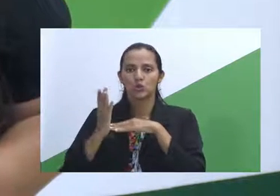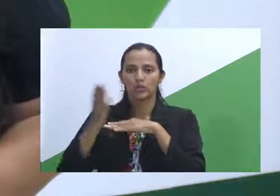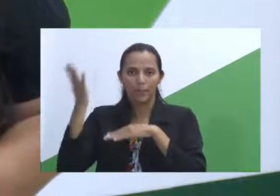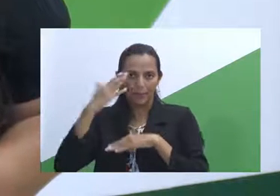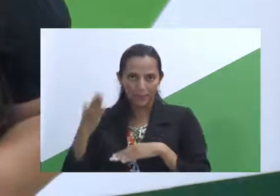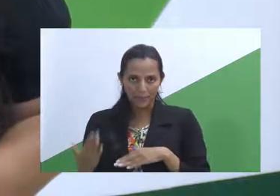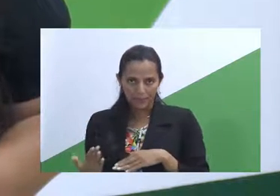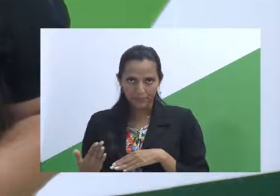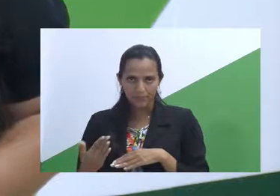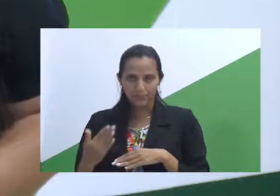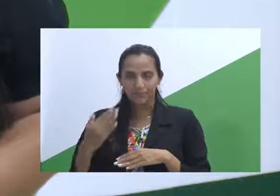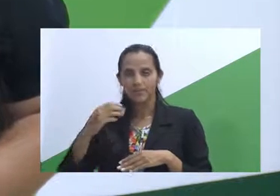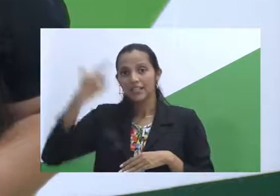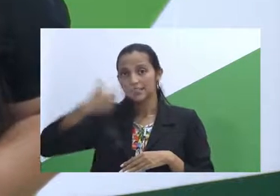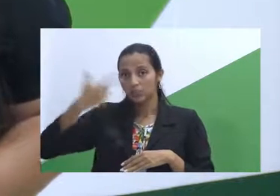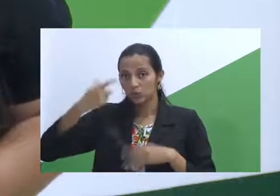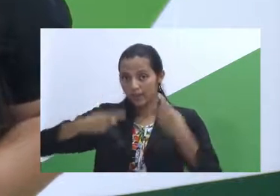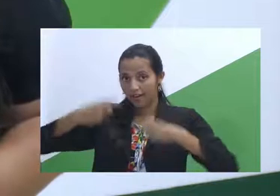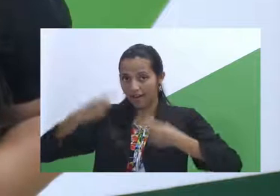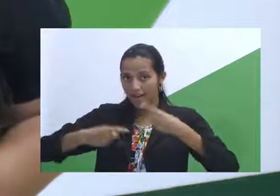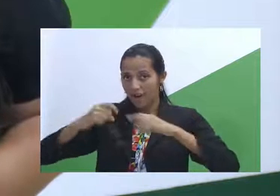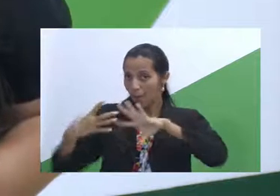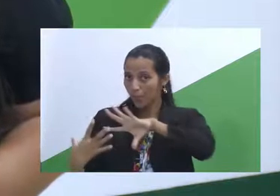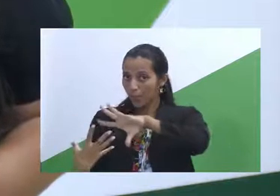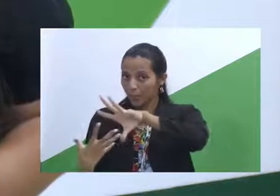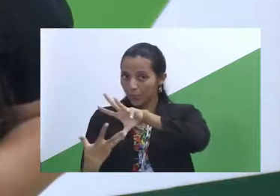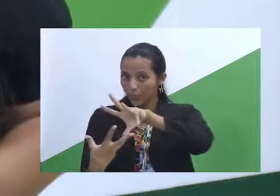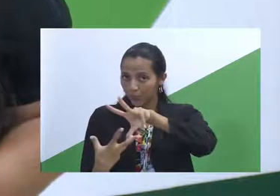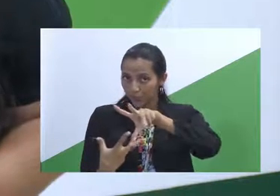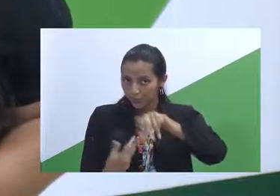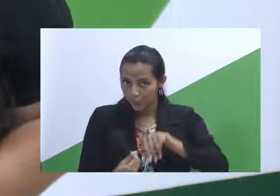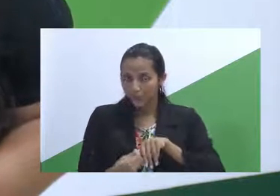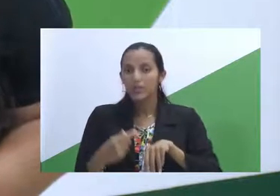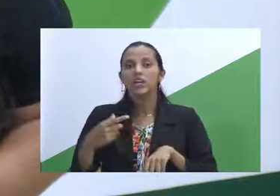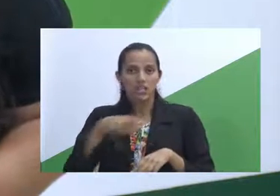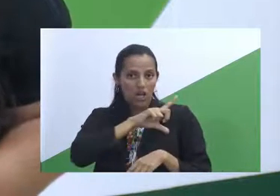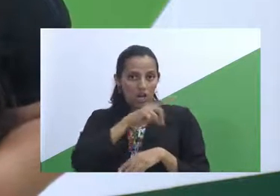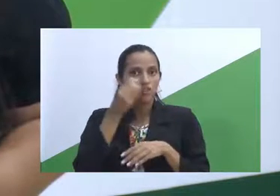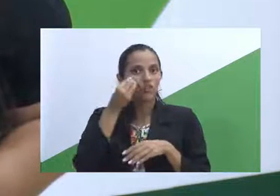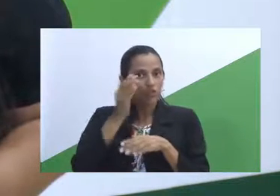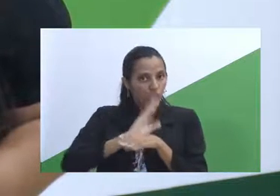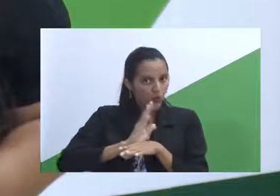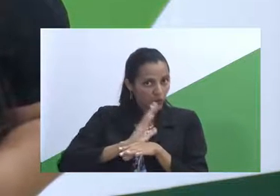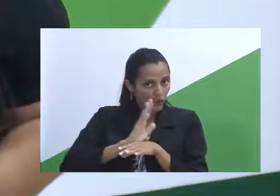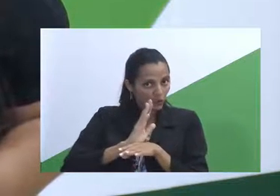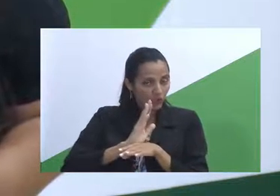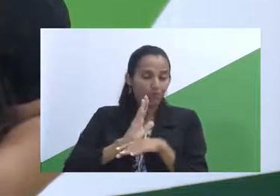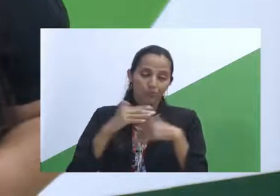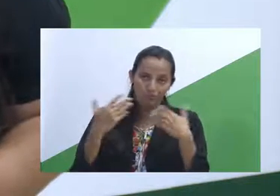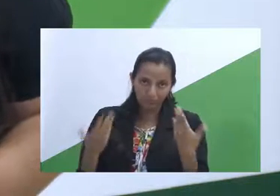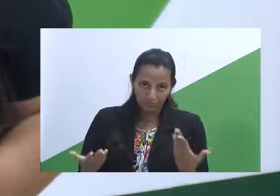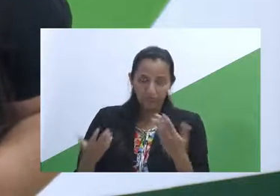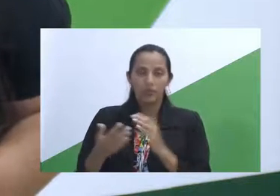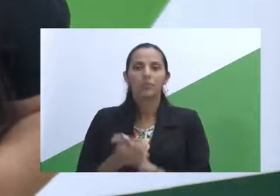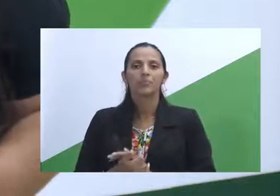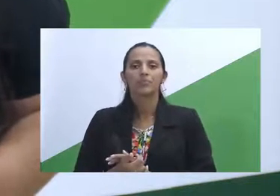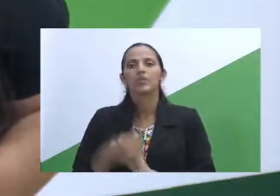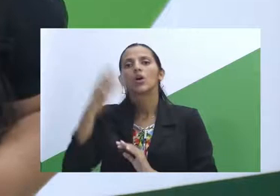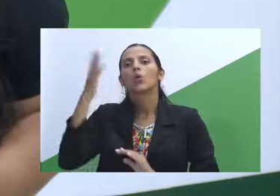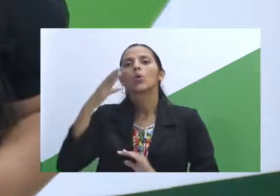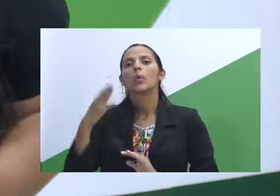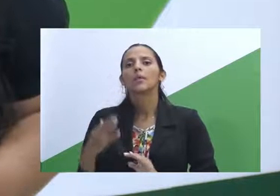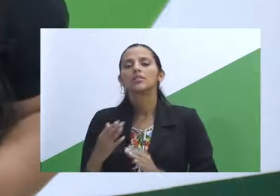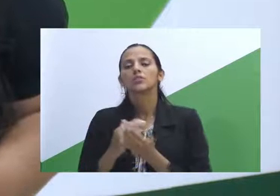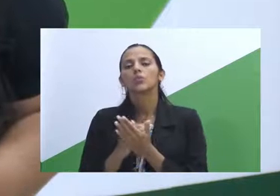Segunda Guerra Mundial, inclusive, como o próprio videozinho que nós vimos ainda agora tratou, né, o Brasil, ele